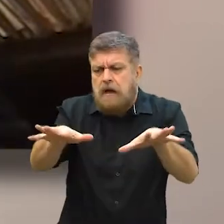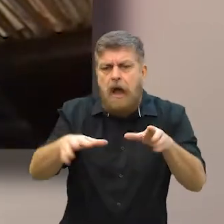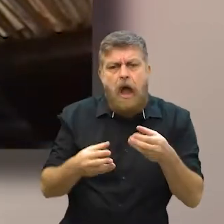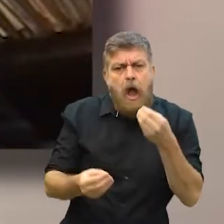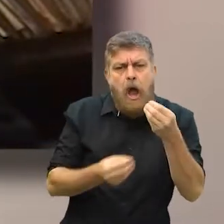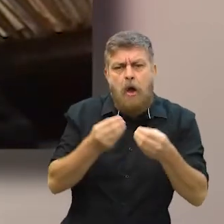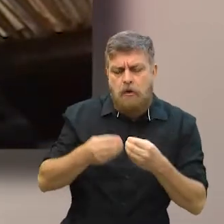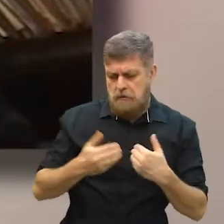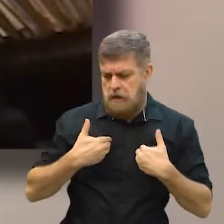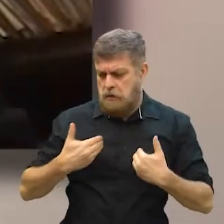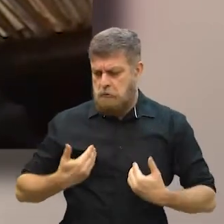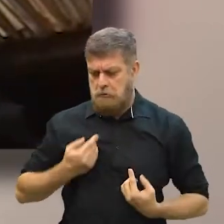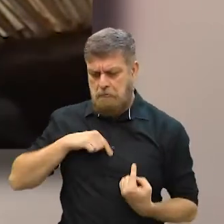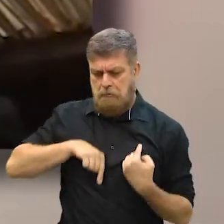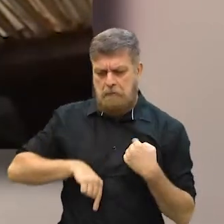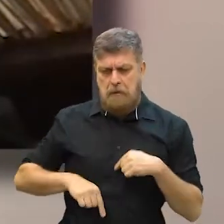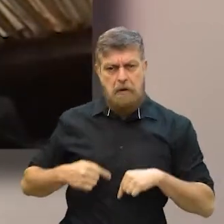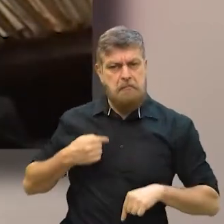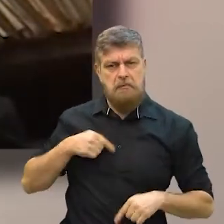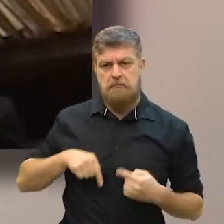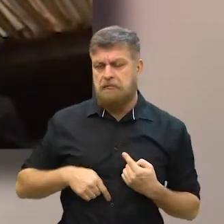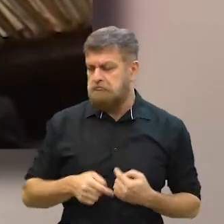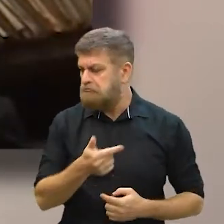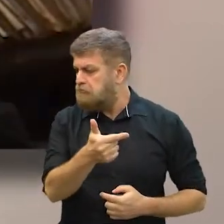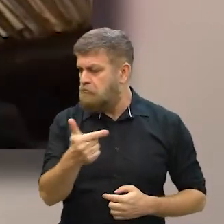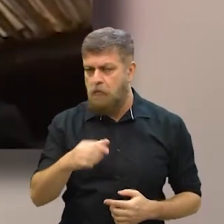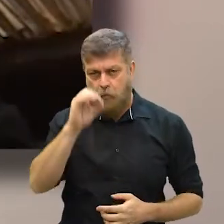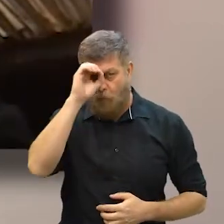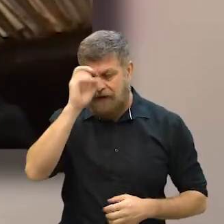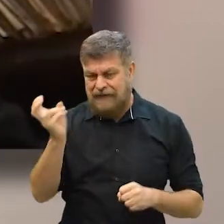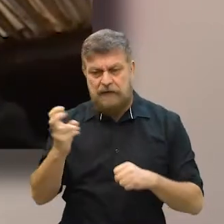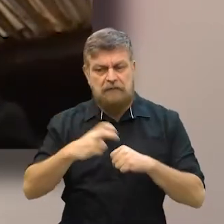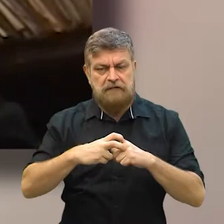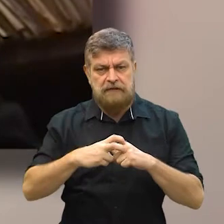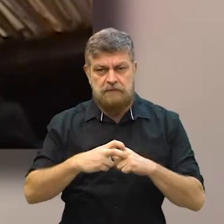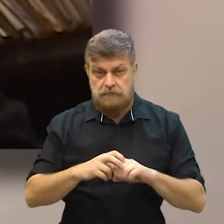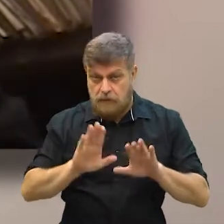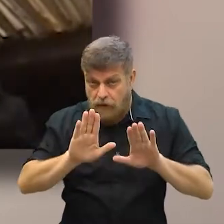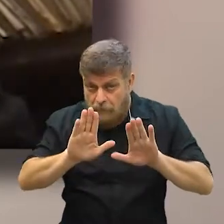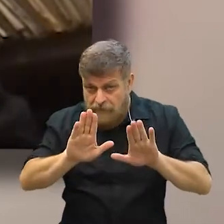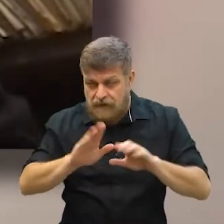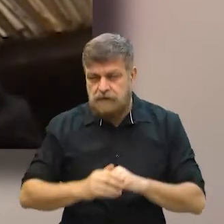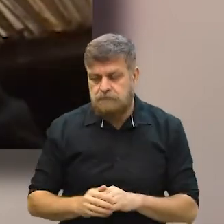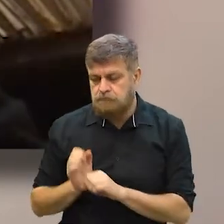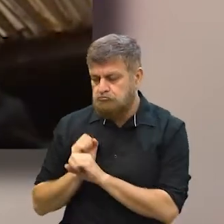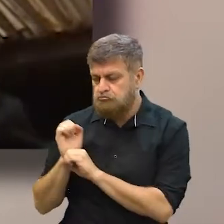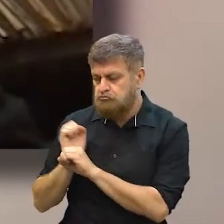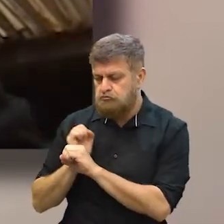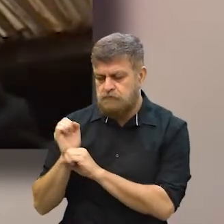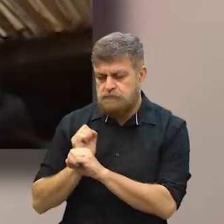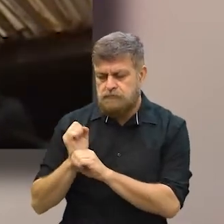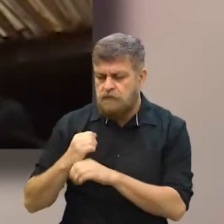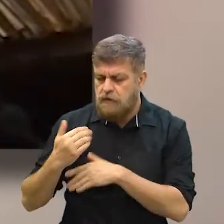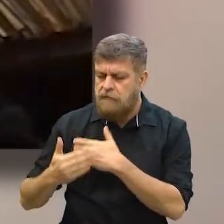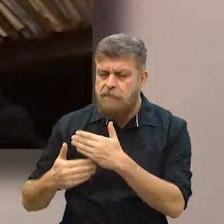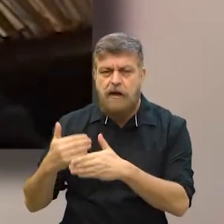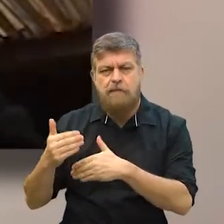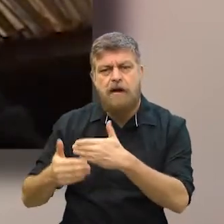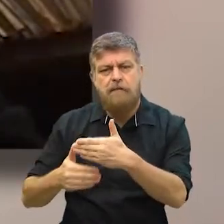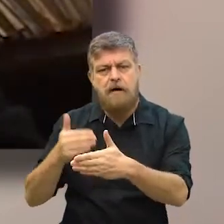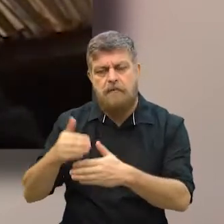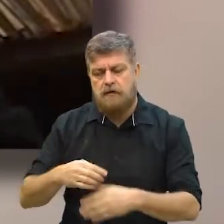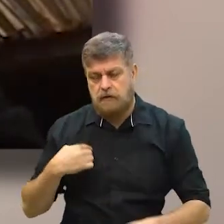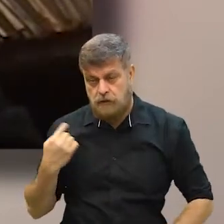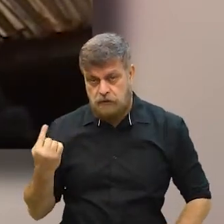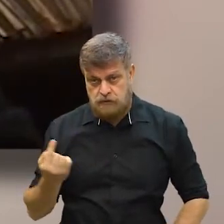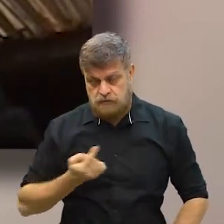se era imunológica, não havia identificação do vírus. Mas, alguns anos para frente, é